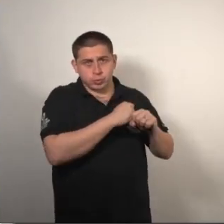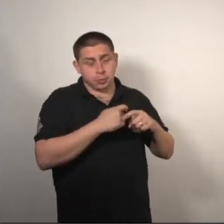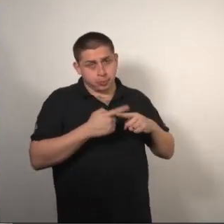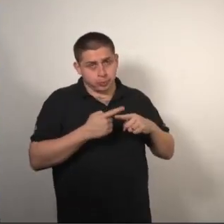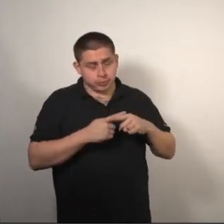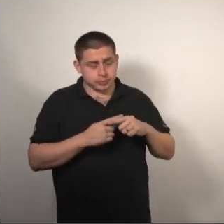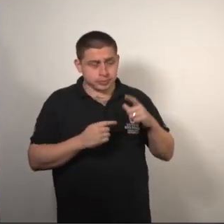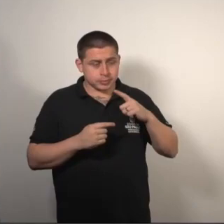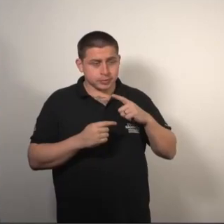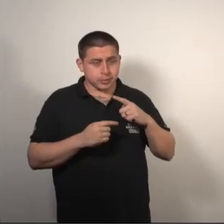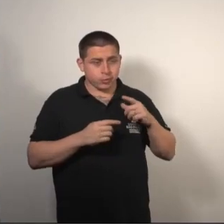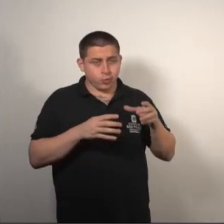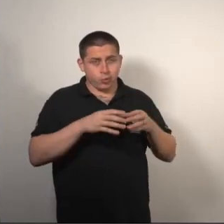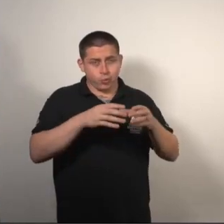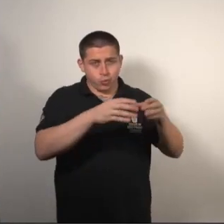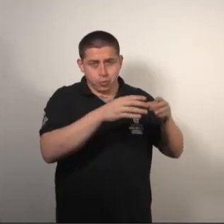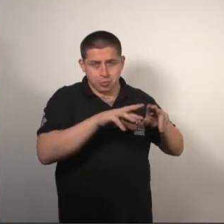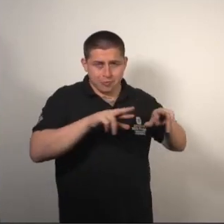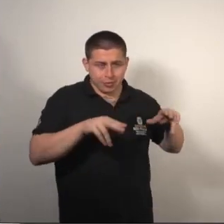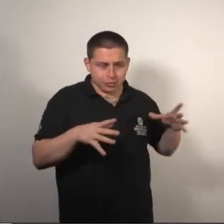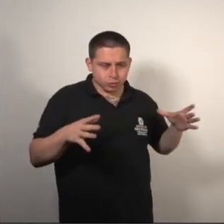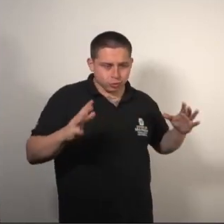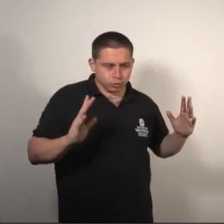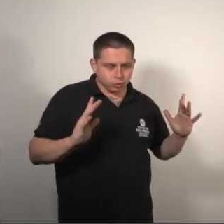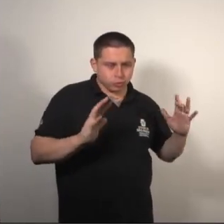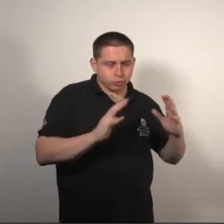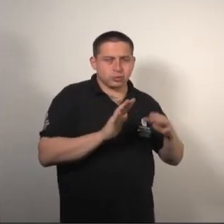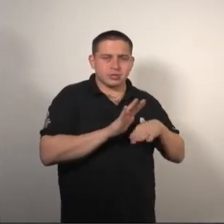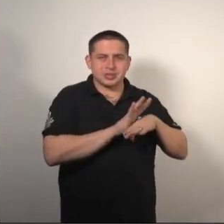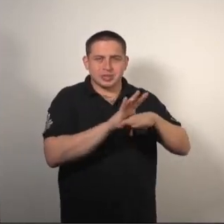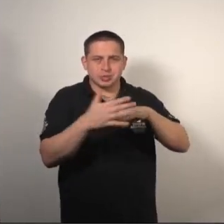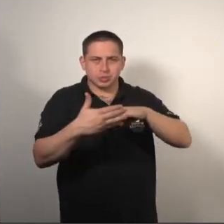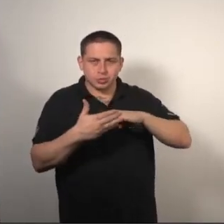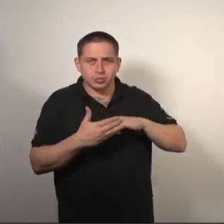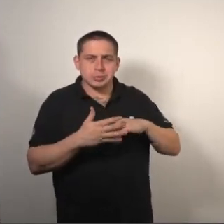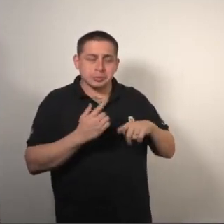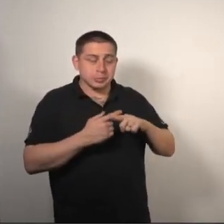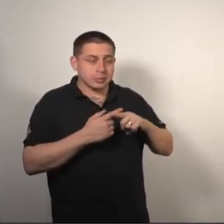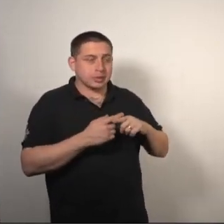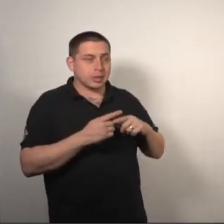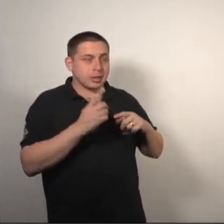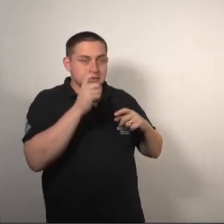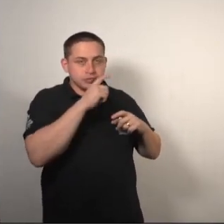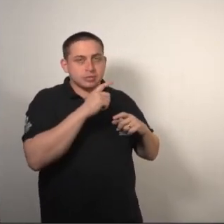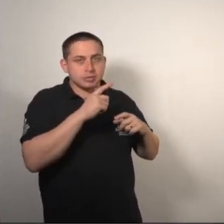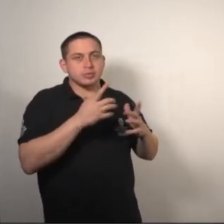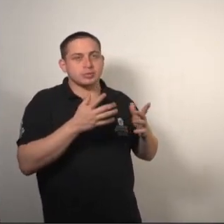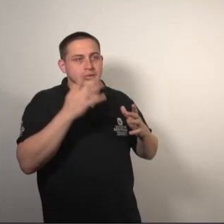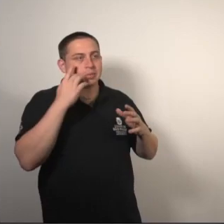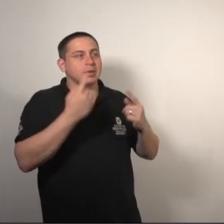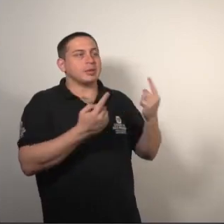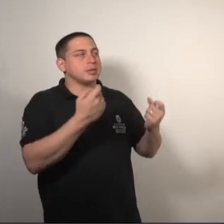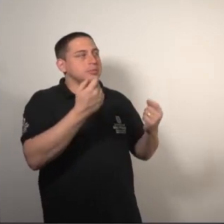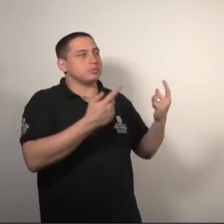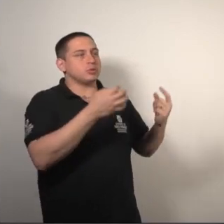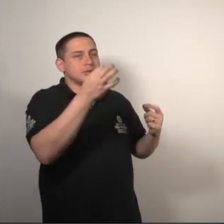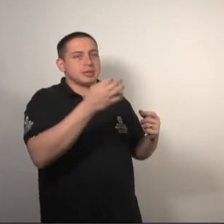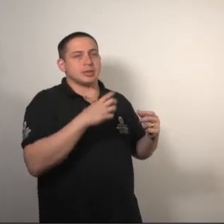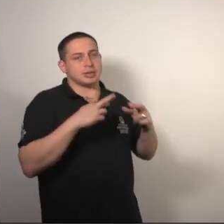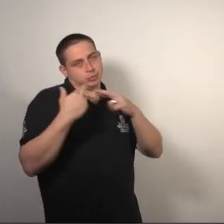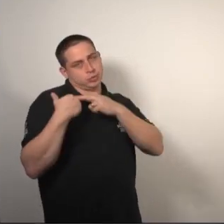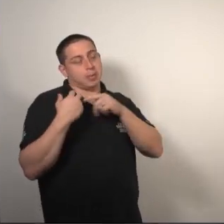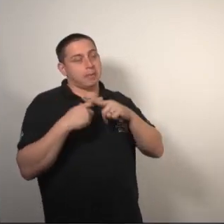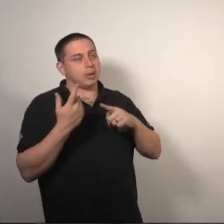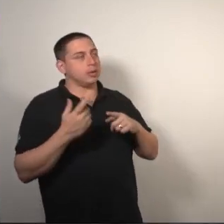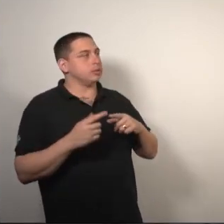SP Obras, tem pela SP Urbanismo, tem pela Secretaria de Subprefeitura, é um volume muito grande de obras. Então, eu não saberia te dar aqui agora, a não ser que tenha alguém aqui da Secretaria de Sub.